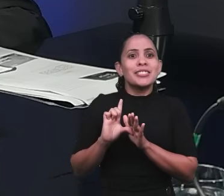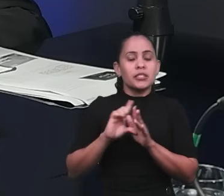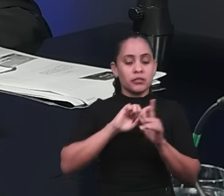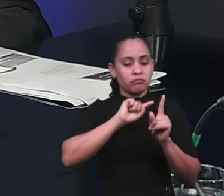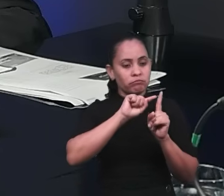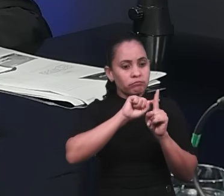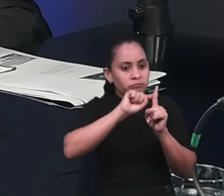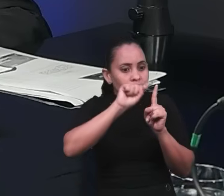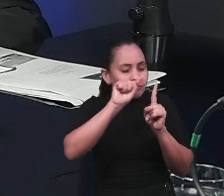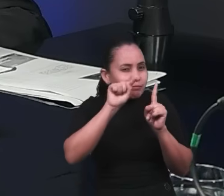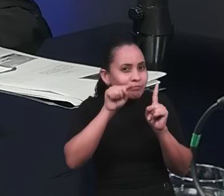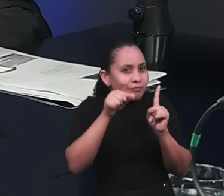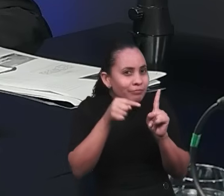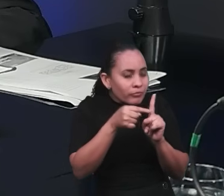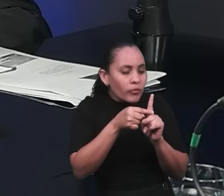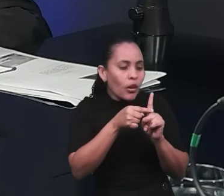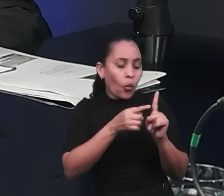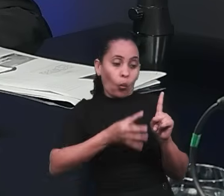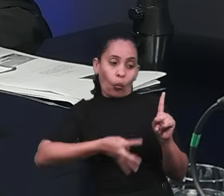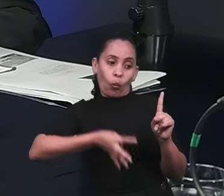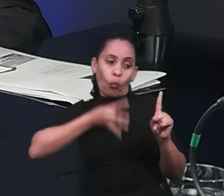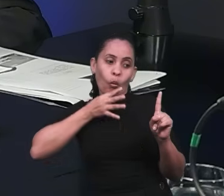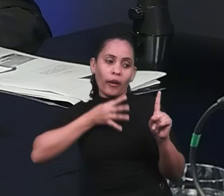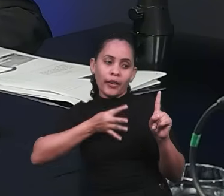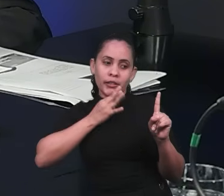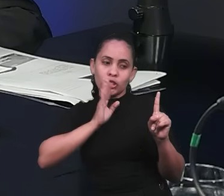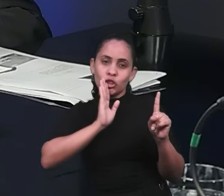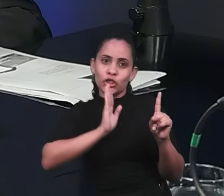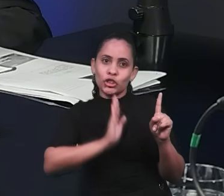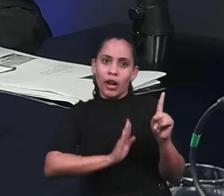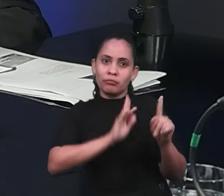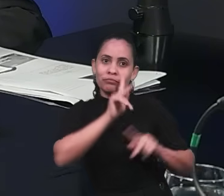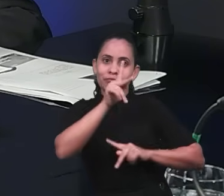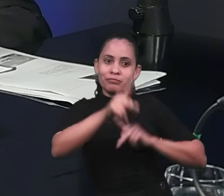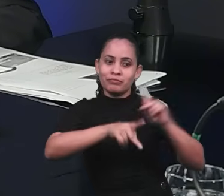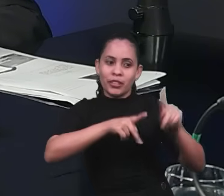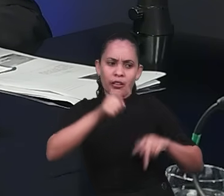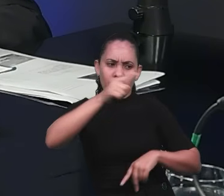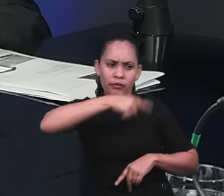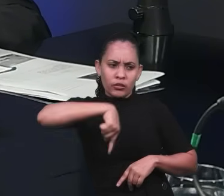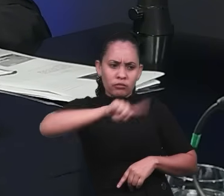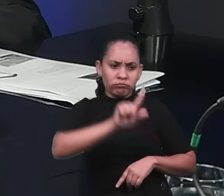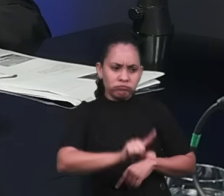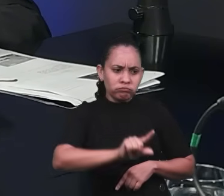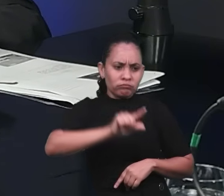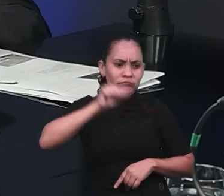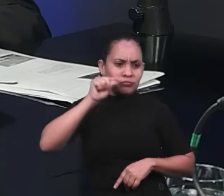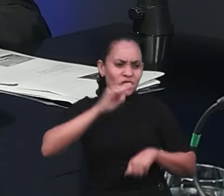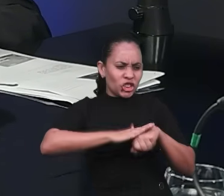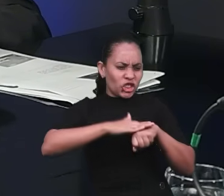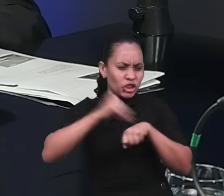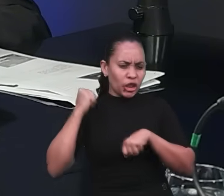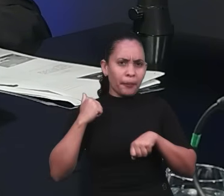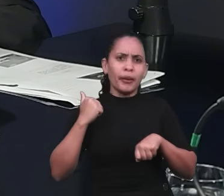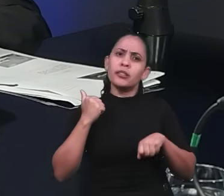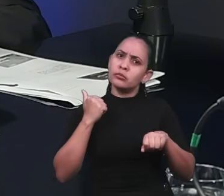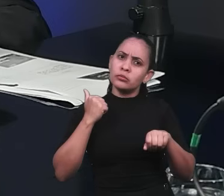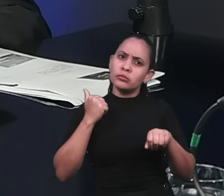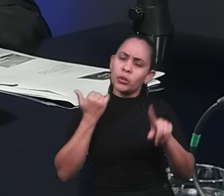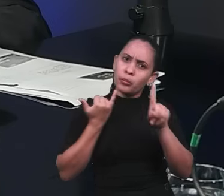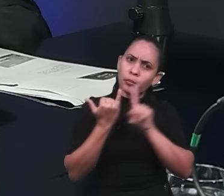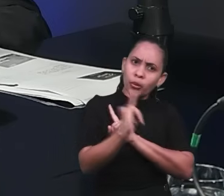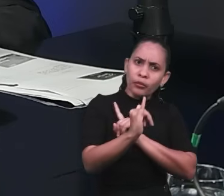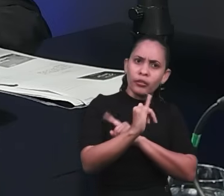madre, né, te conheci as nações, te dei como profeta. Muito bom. Então